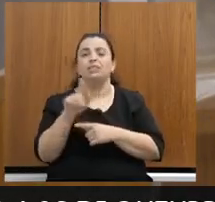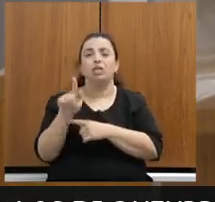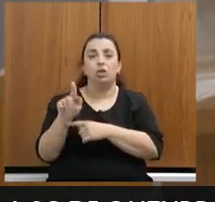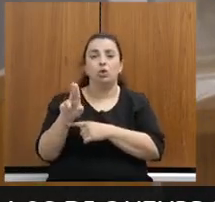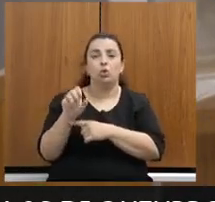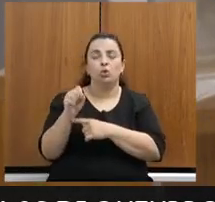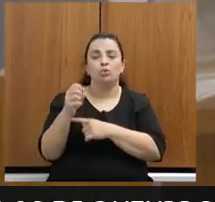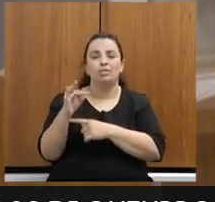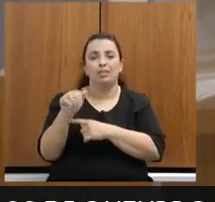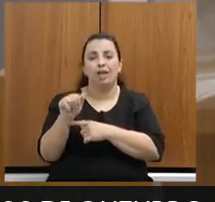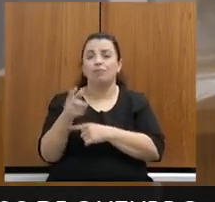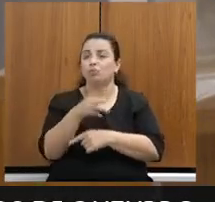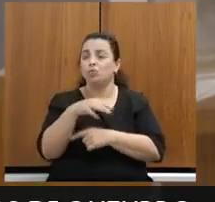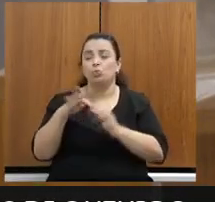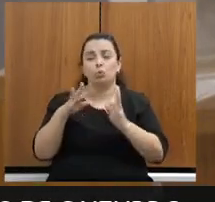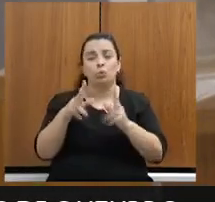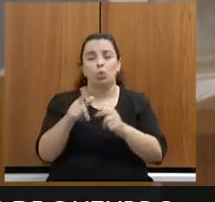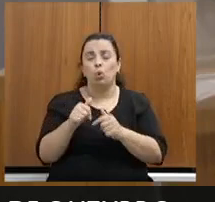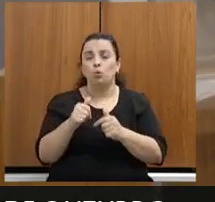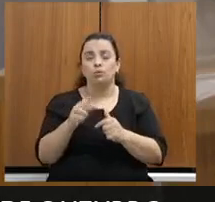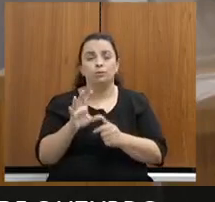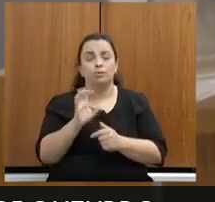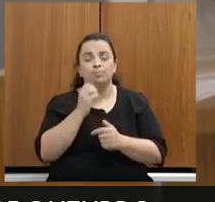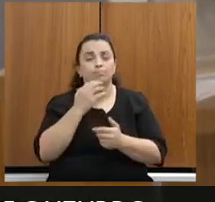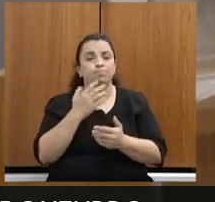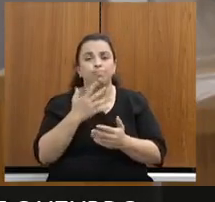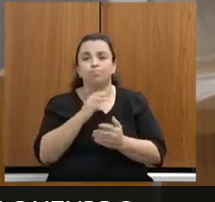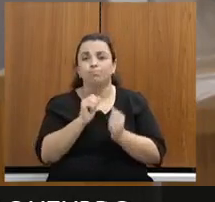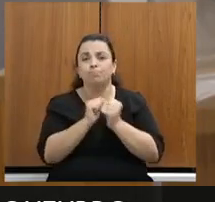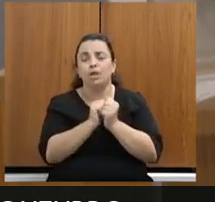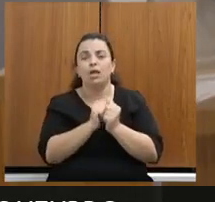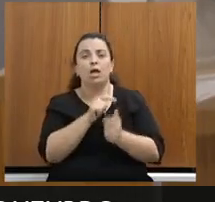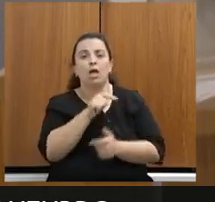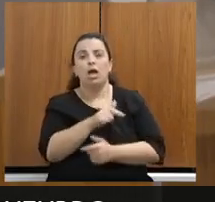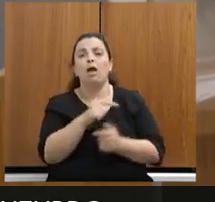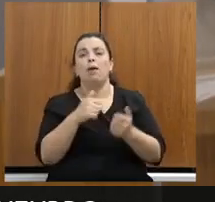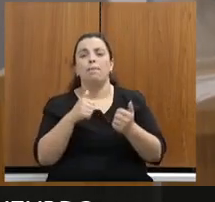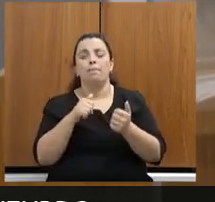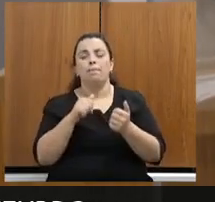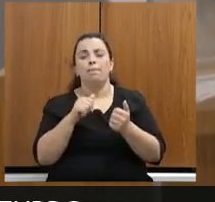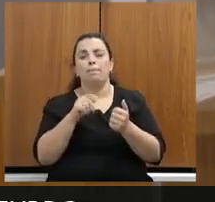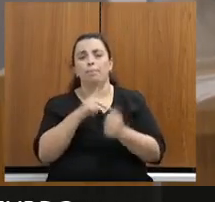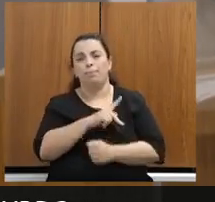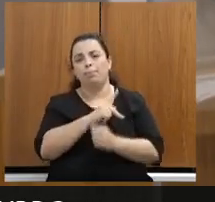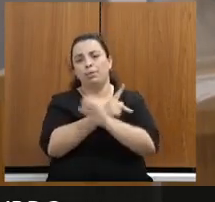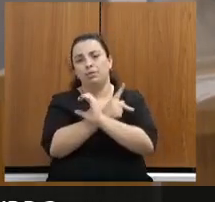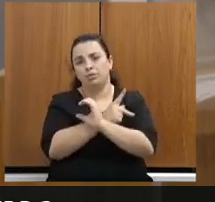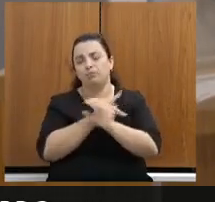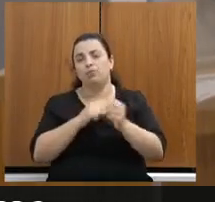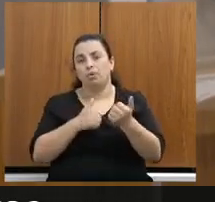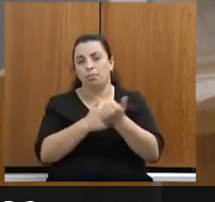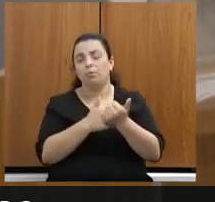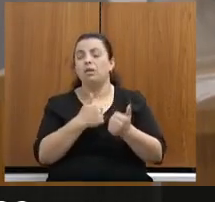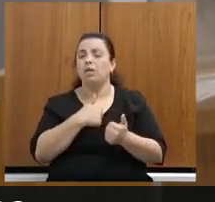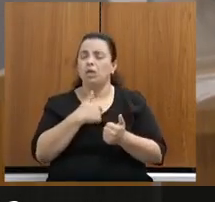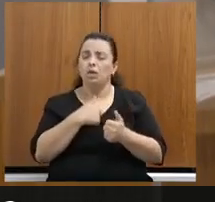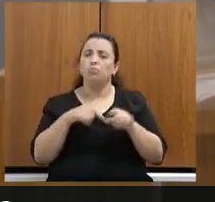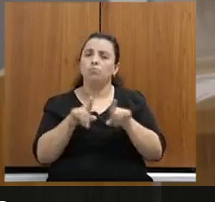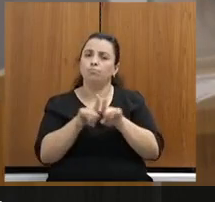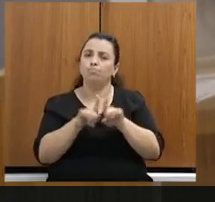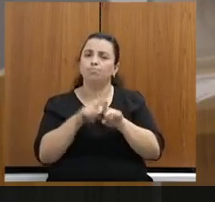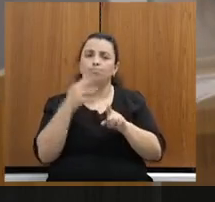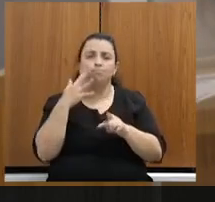também um admirador da Polícia Civil e eu que sou um admirador da maneira